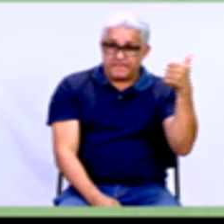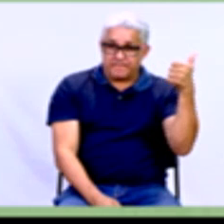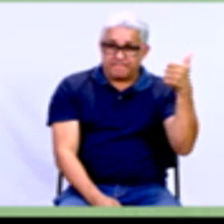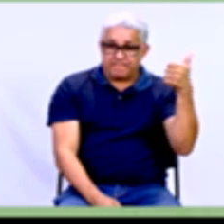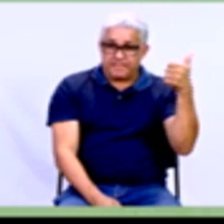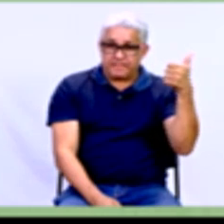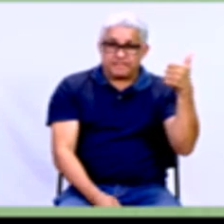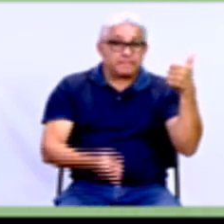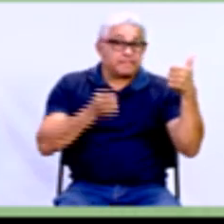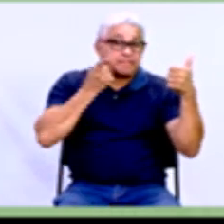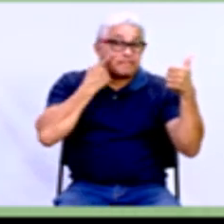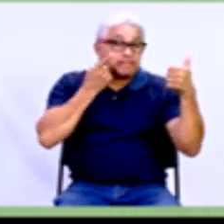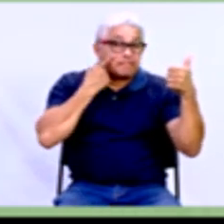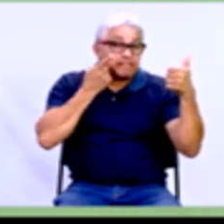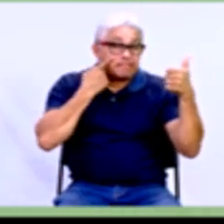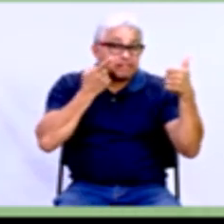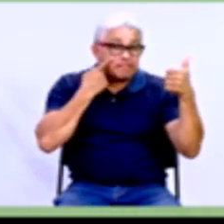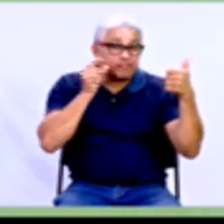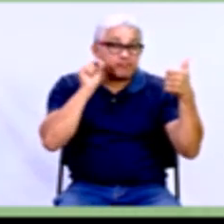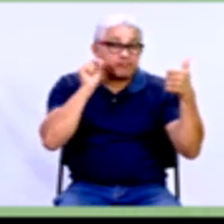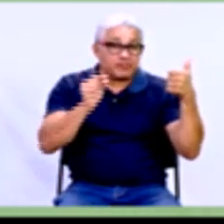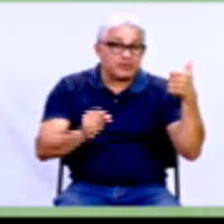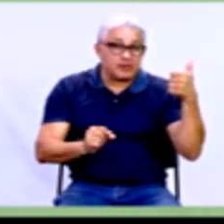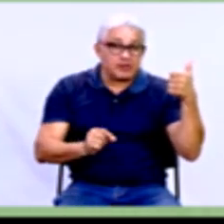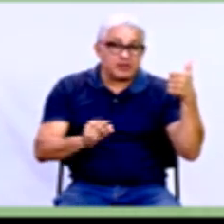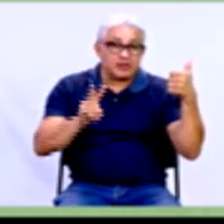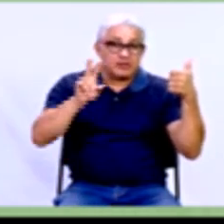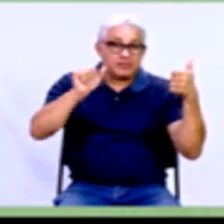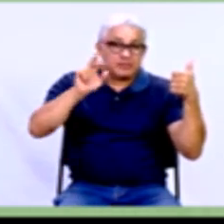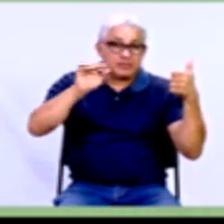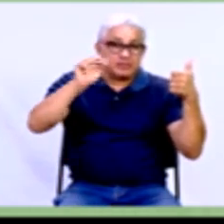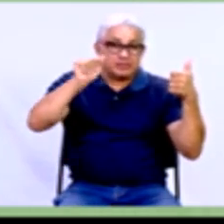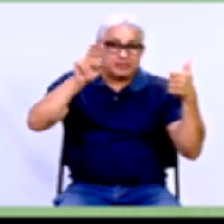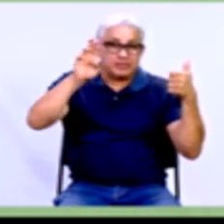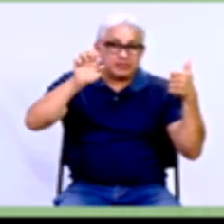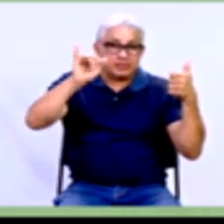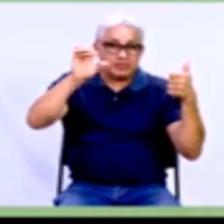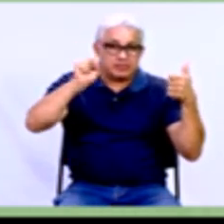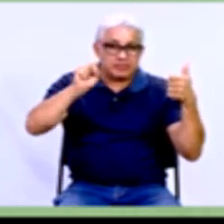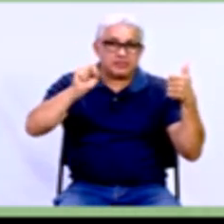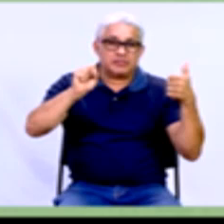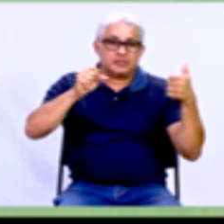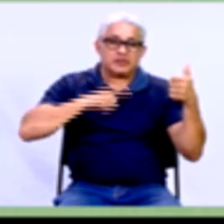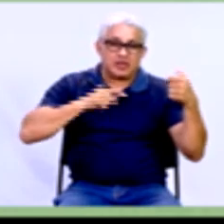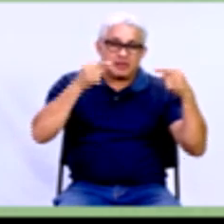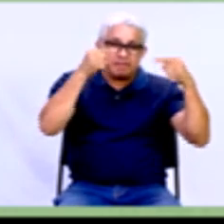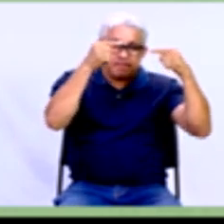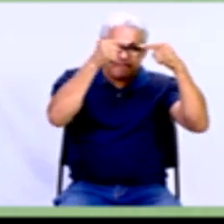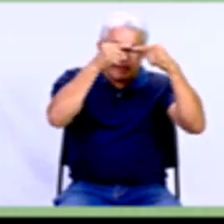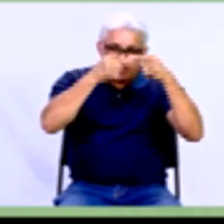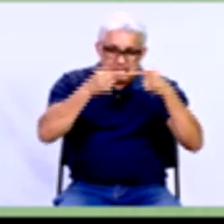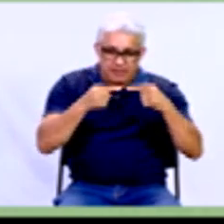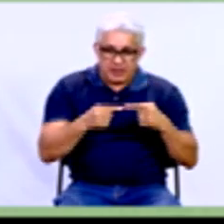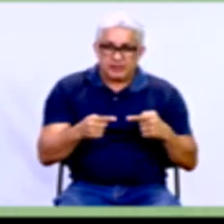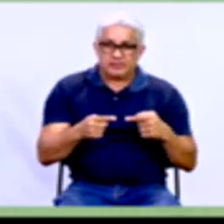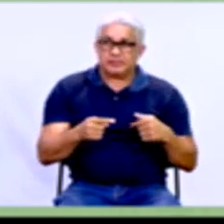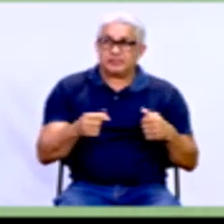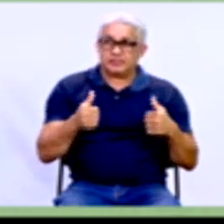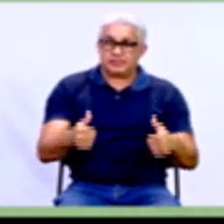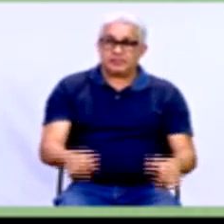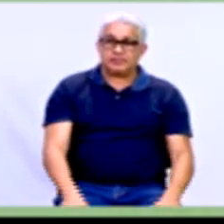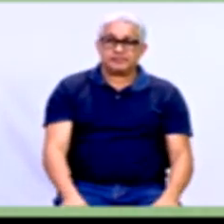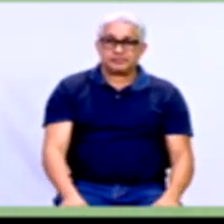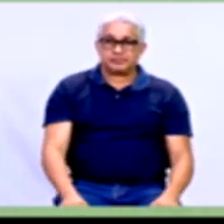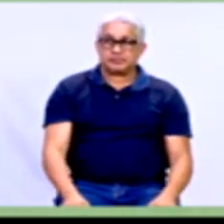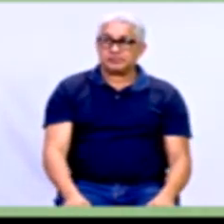é verificar, primeiro passo é verificar se as variáveis apresentam alguma correlação, tá? Então,